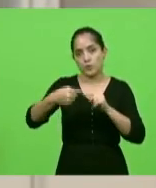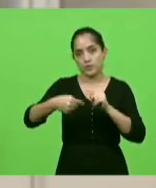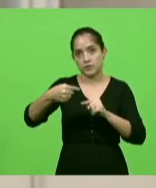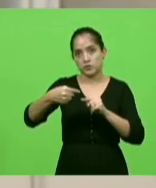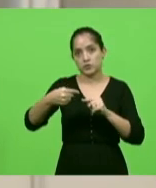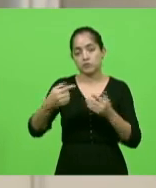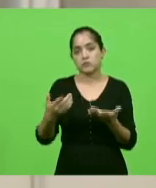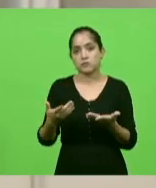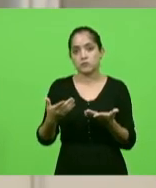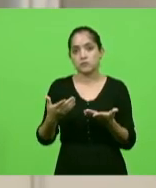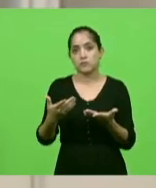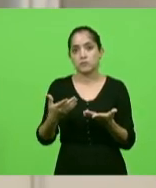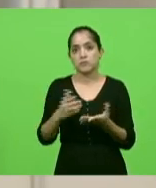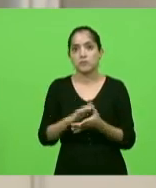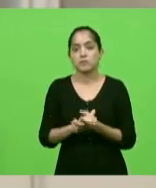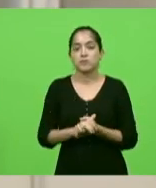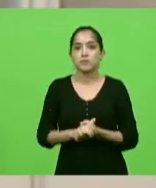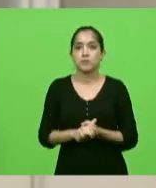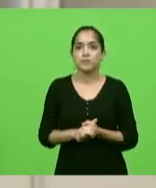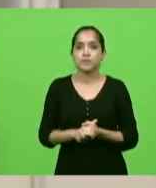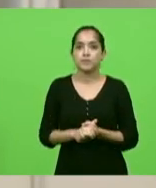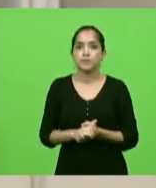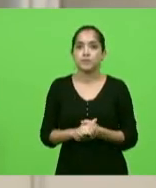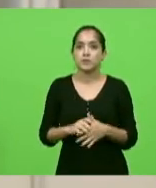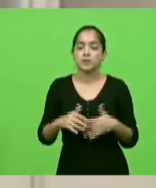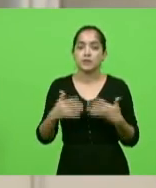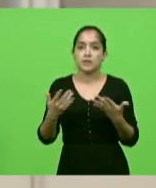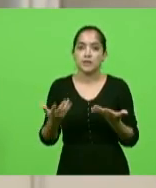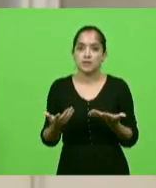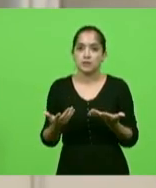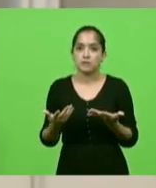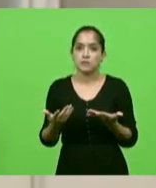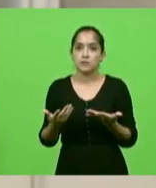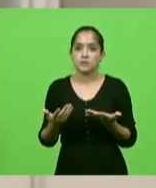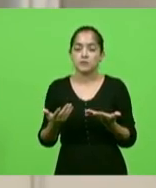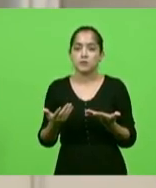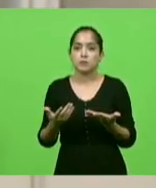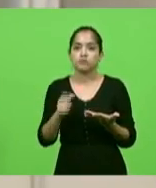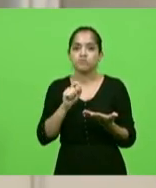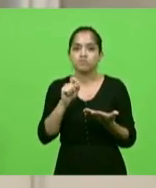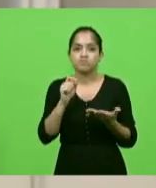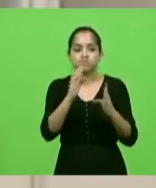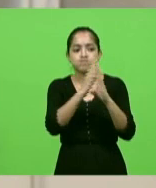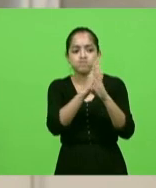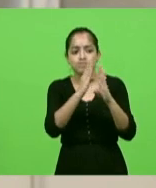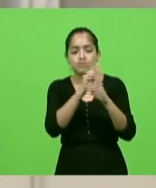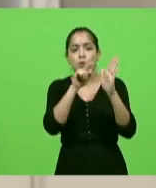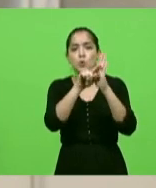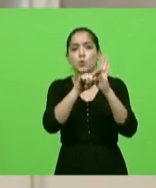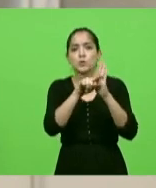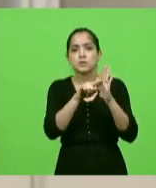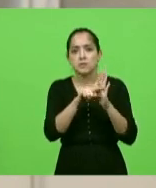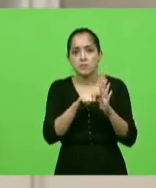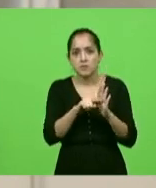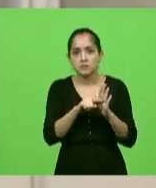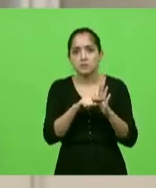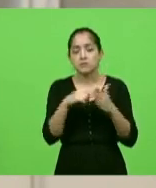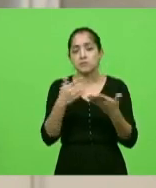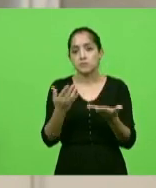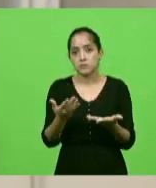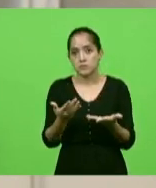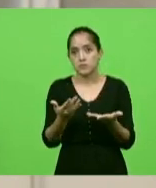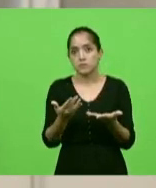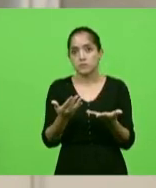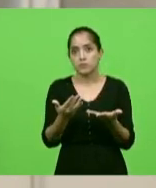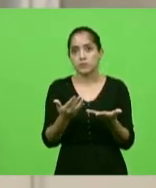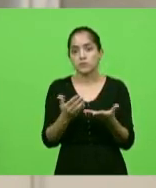e inclusive em função naturalmente do que se apura e das próprias